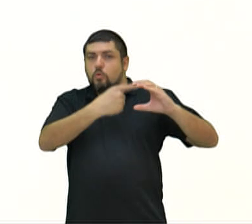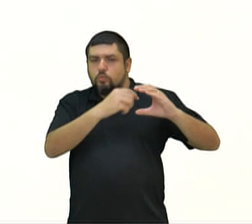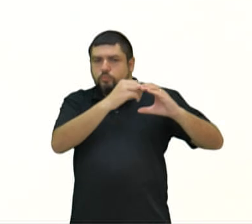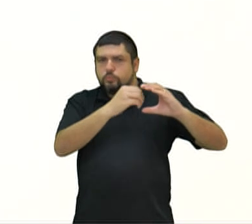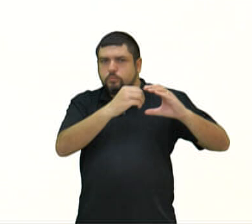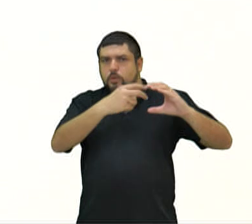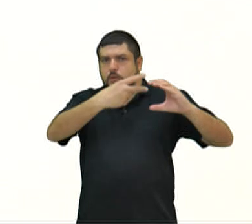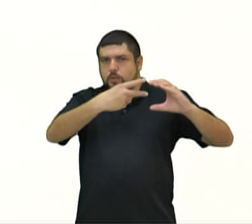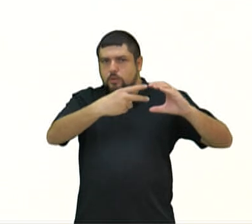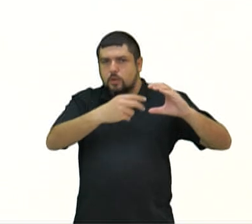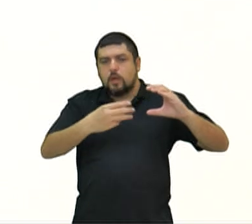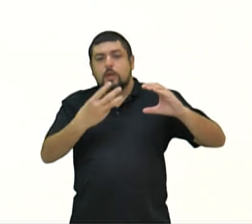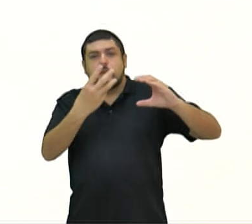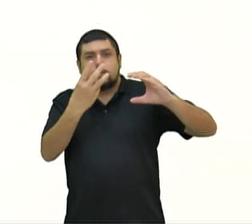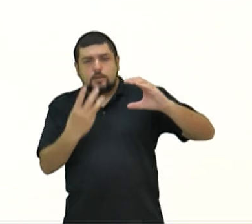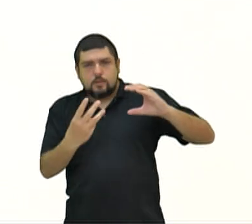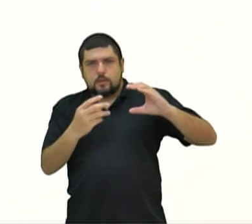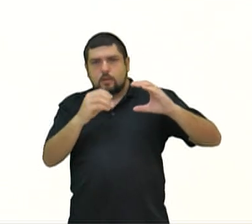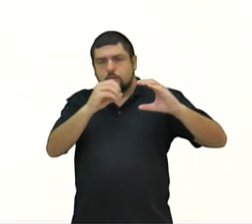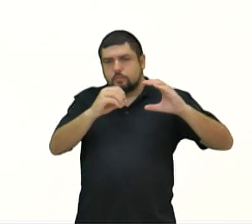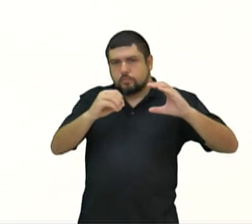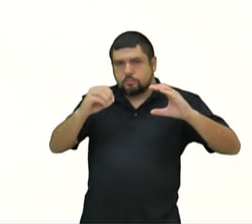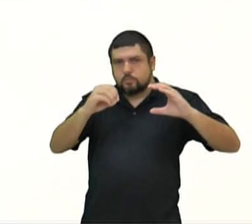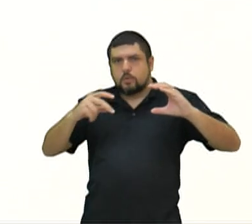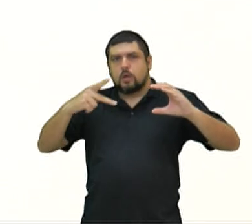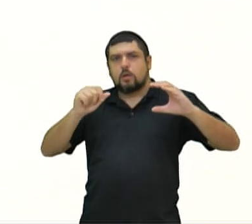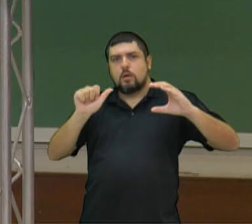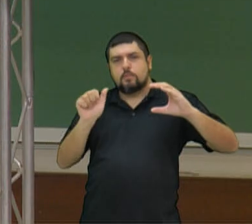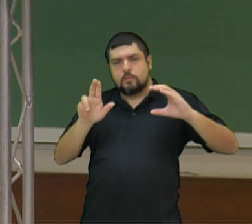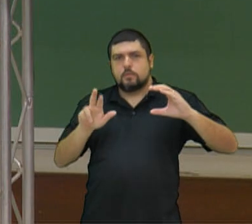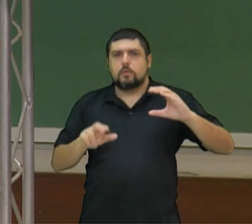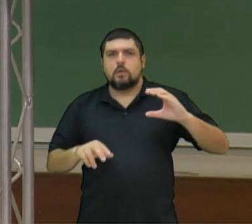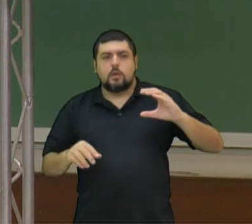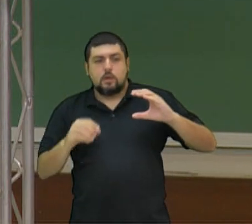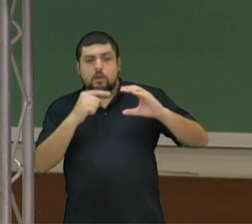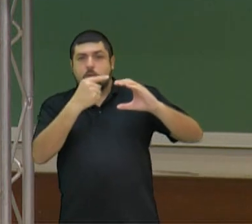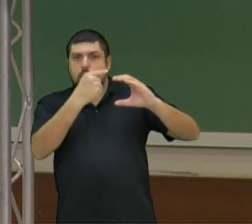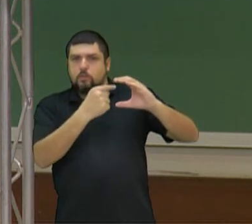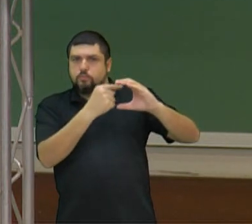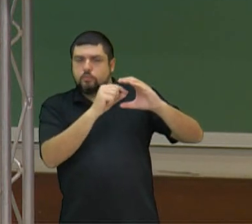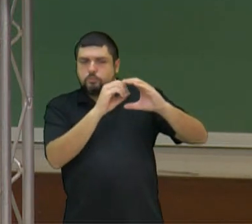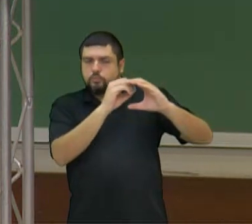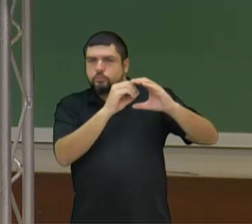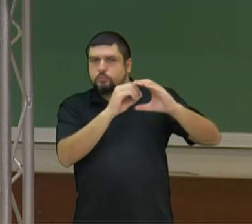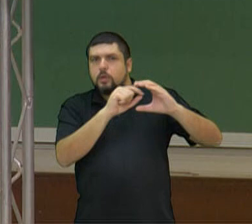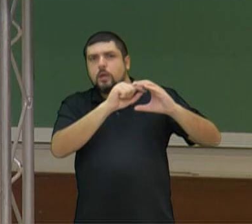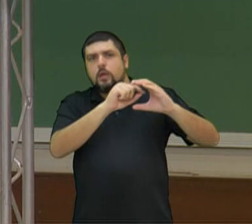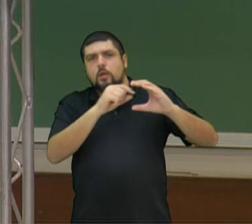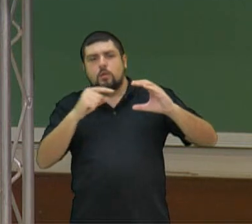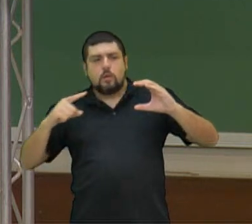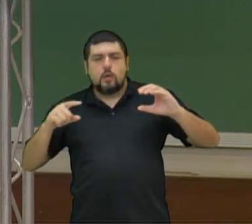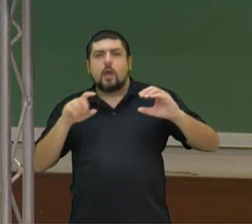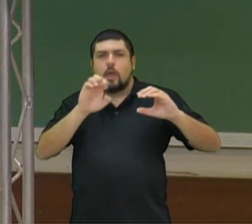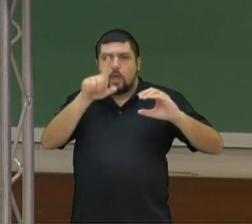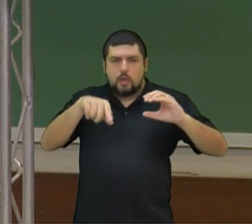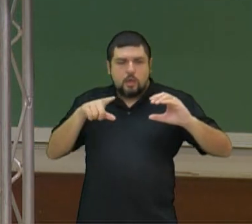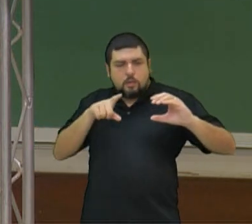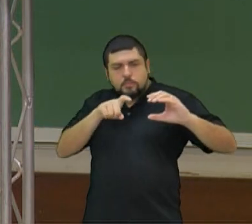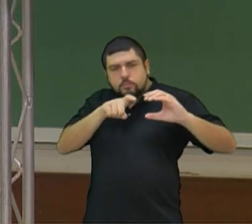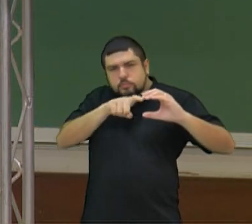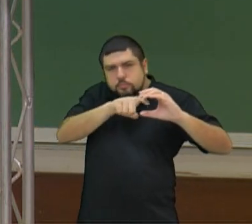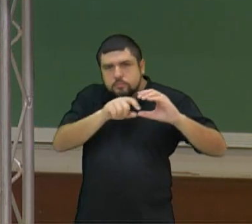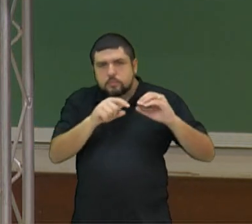O ovócito secundário é a célula reprodutora com todo o conteúdo e os 3 glóbulos polares vão se destruir, vão se